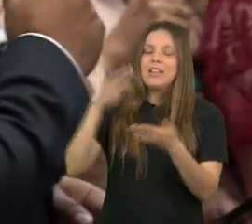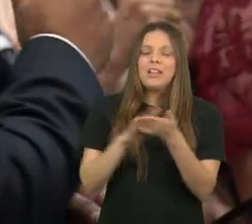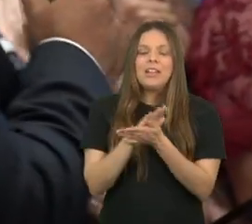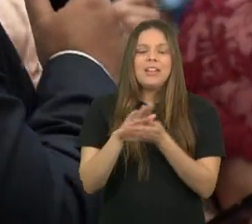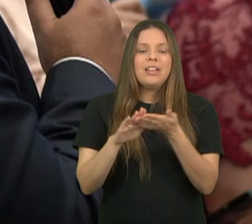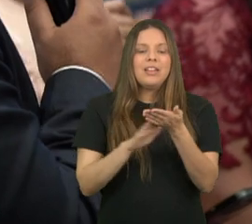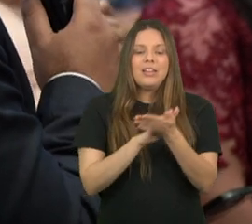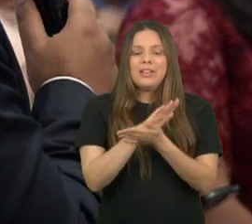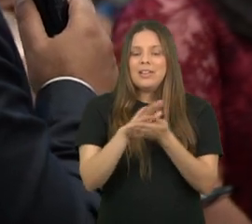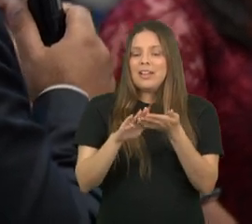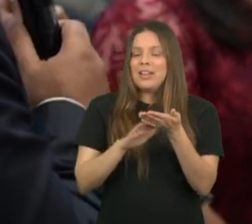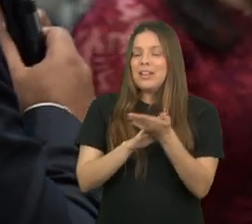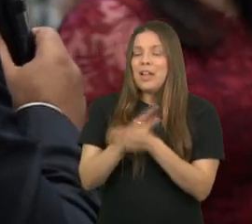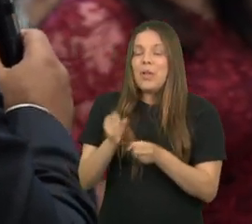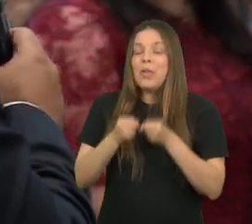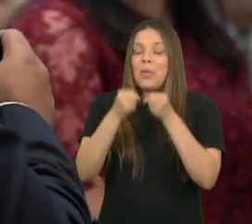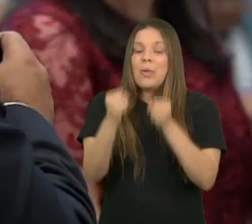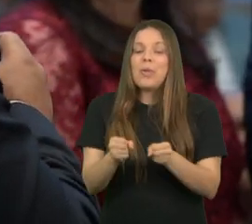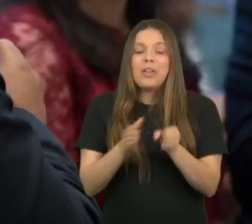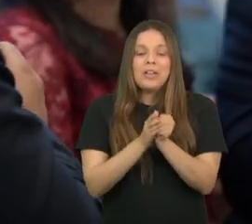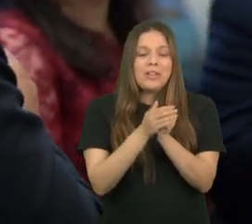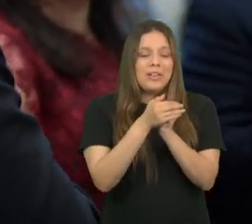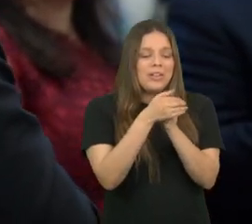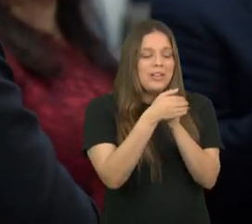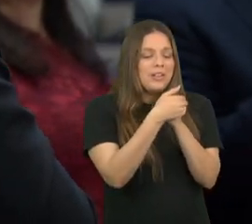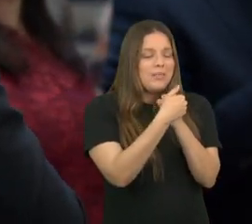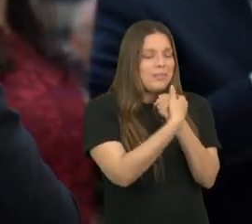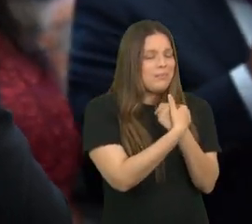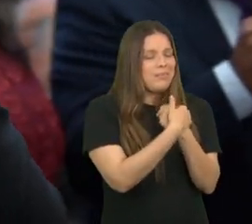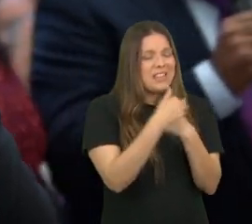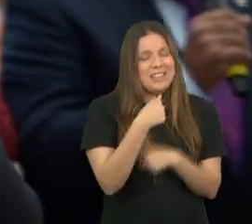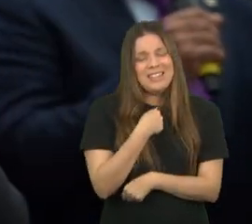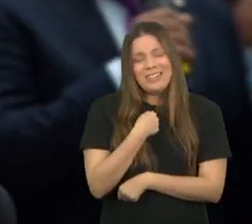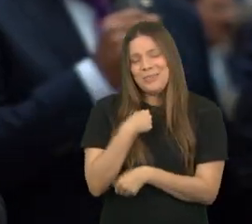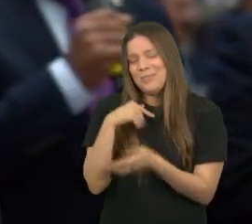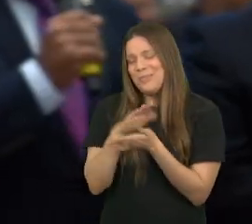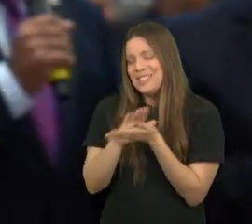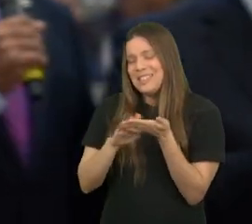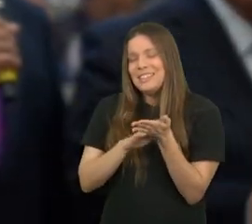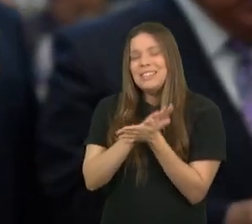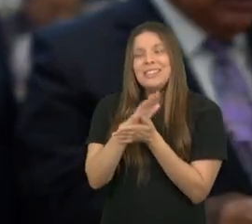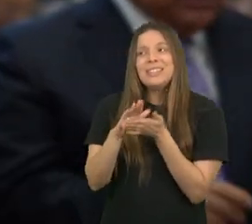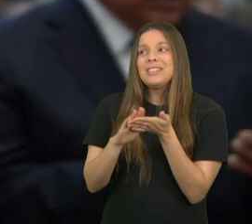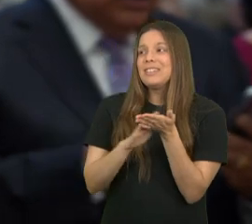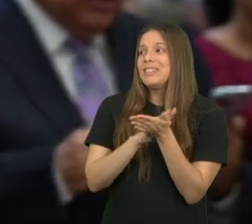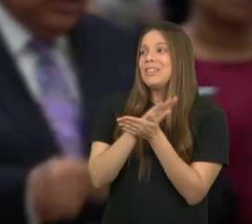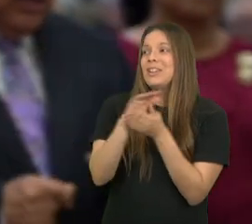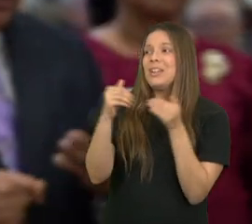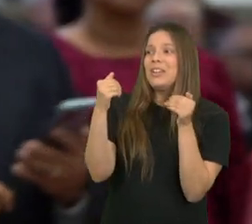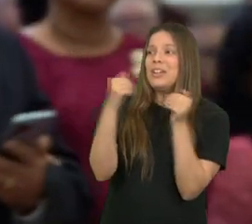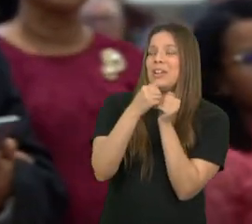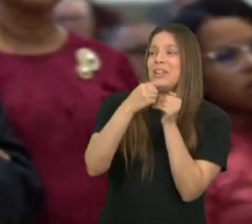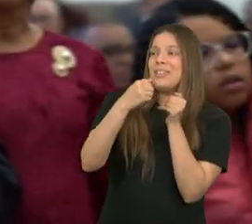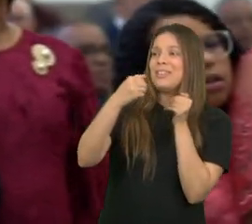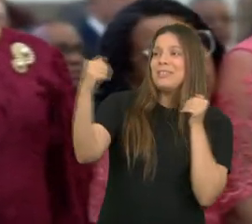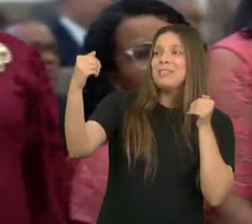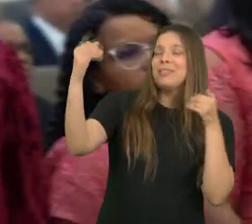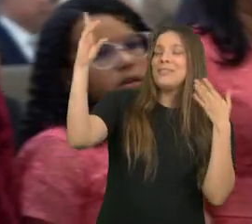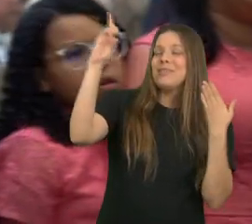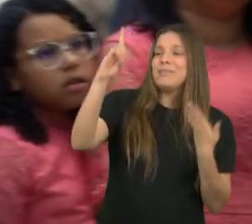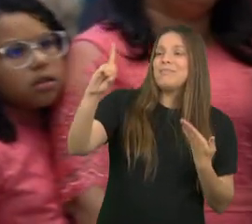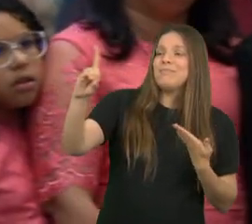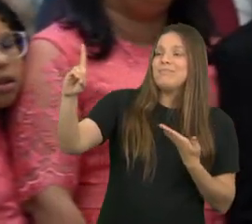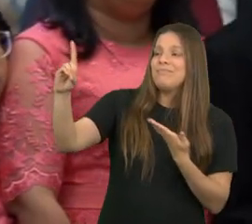nada puedo esconder, que no soy nada sin ti. Oh,